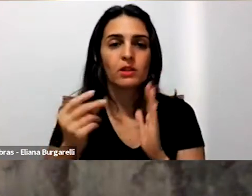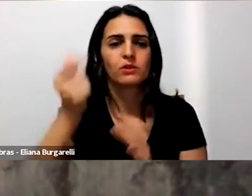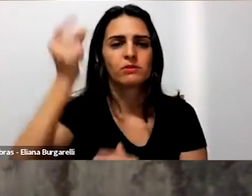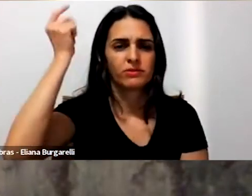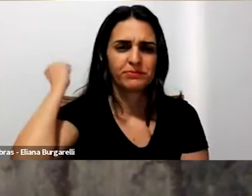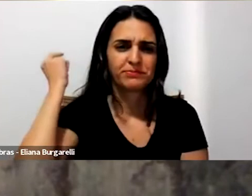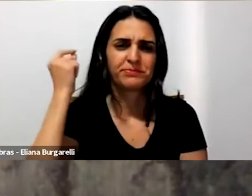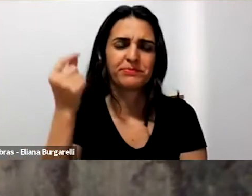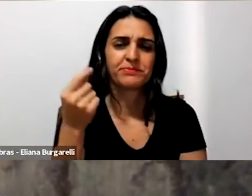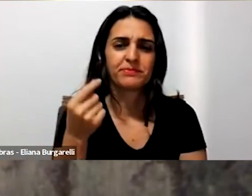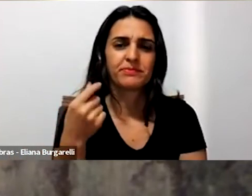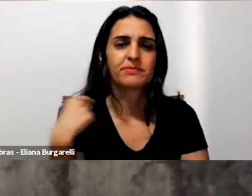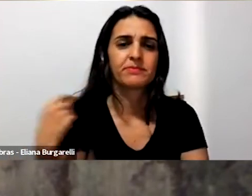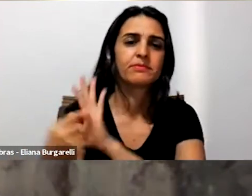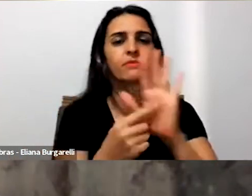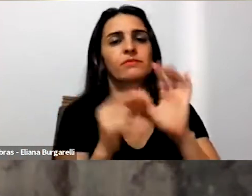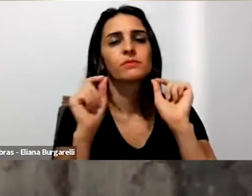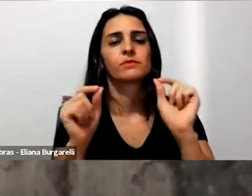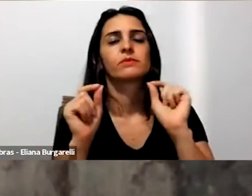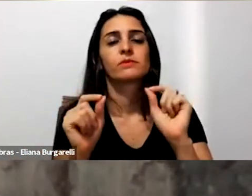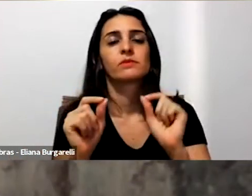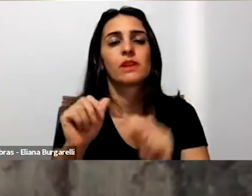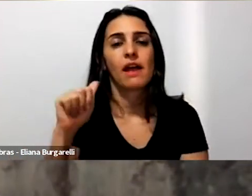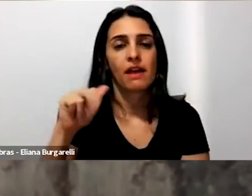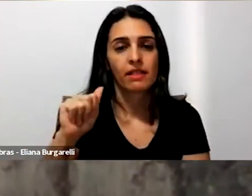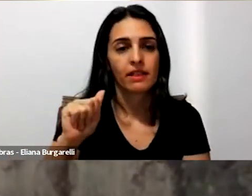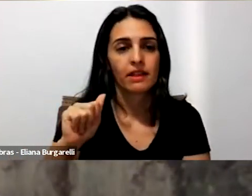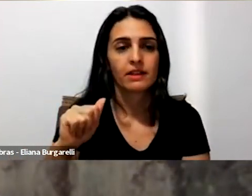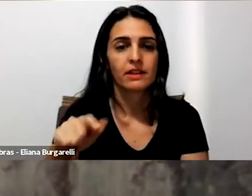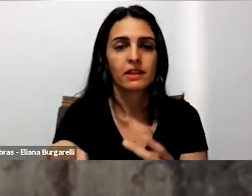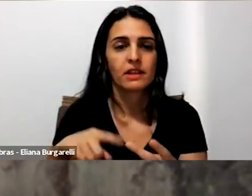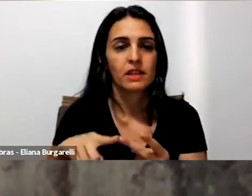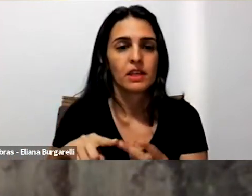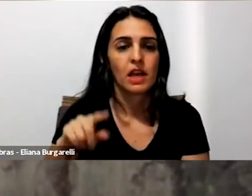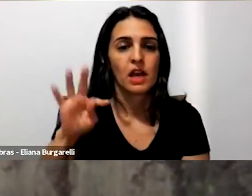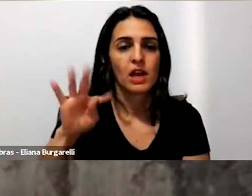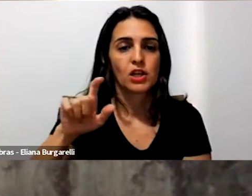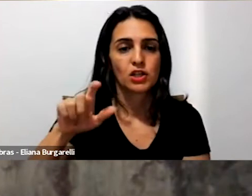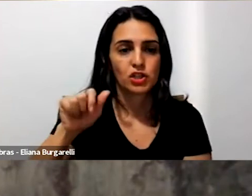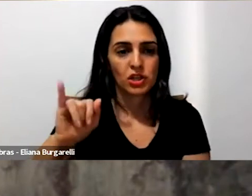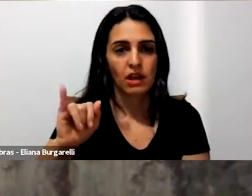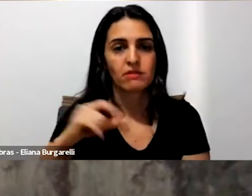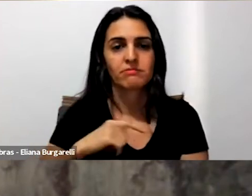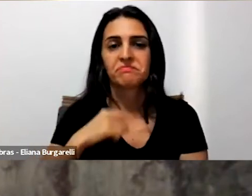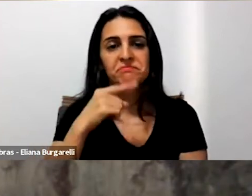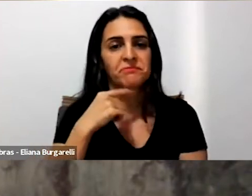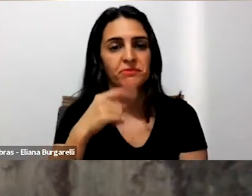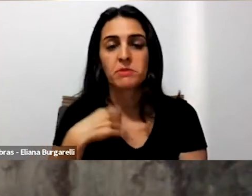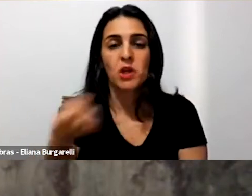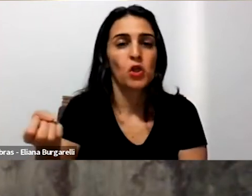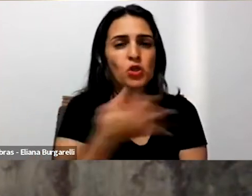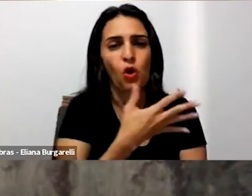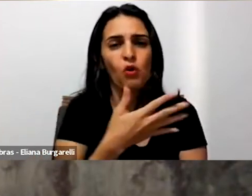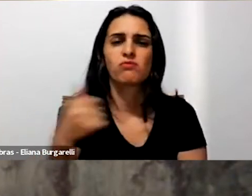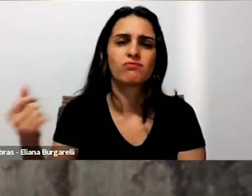já nos mostram aqui, pelas declarações da Ana e da Chay, a insuficiência desses modelos. Então, tem que vir coisa nova, tem que vir um diálogo de